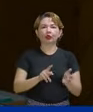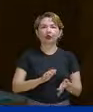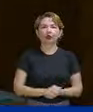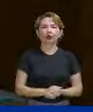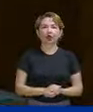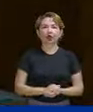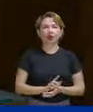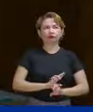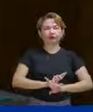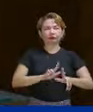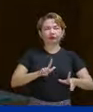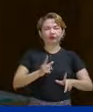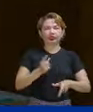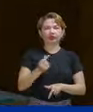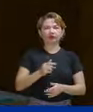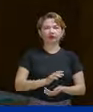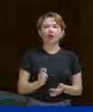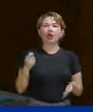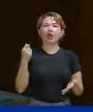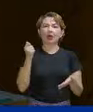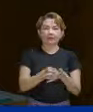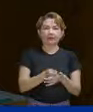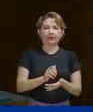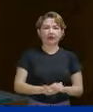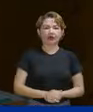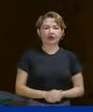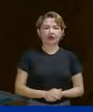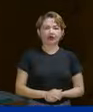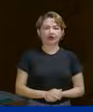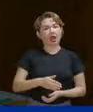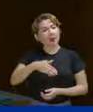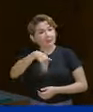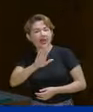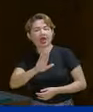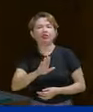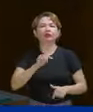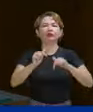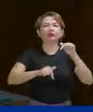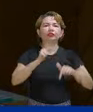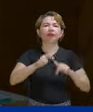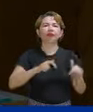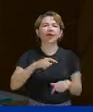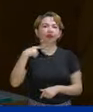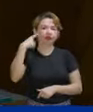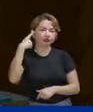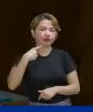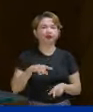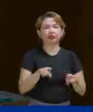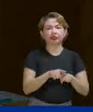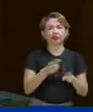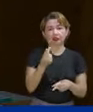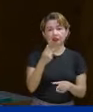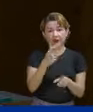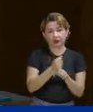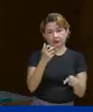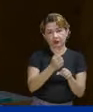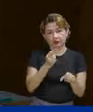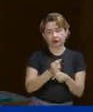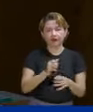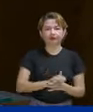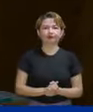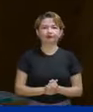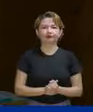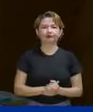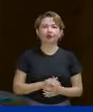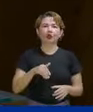correspondentes às diferenças de valores pagos a mais pelos serviços advocatícios e contábeis. O voto foi amparado